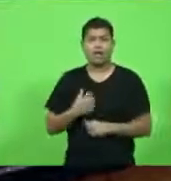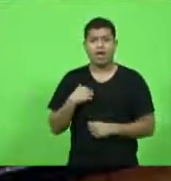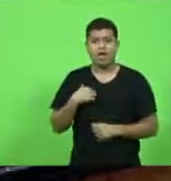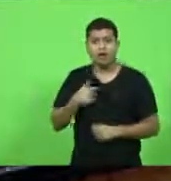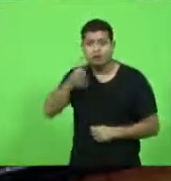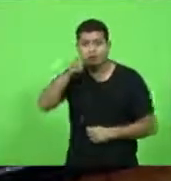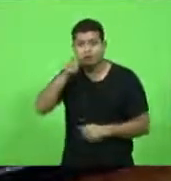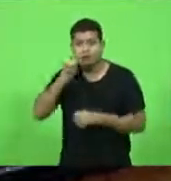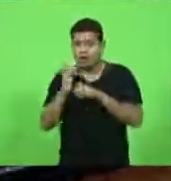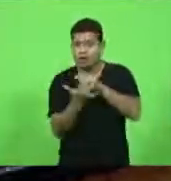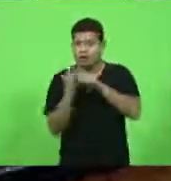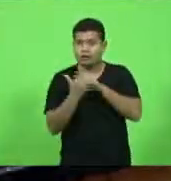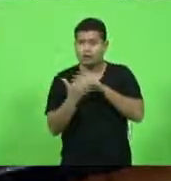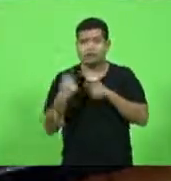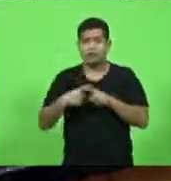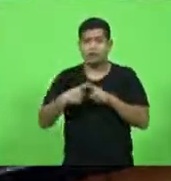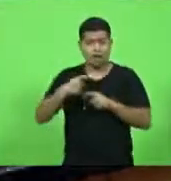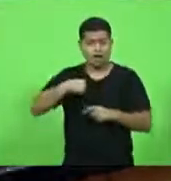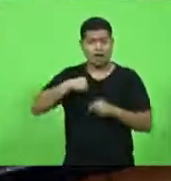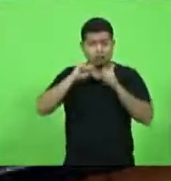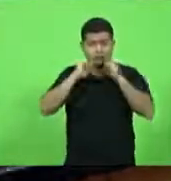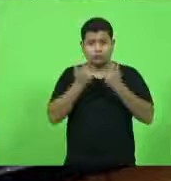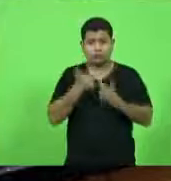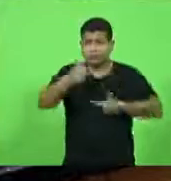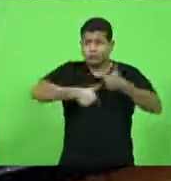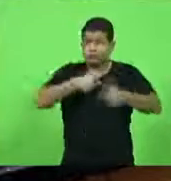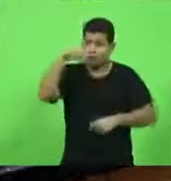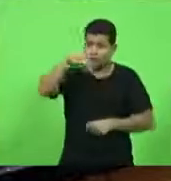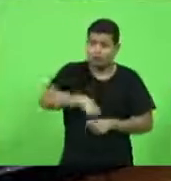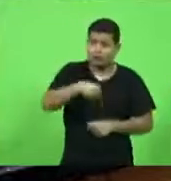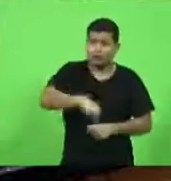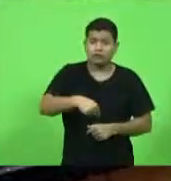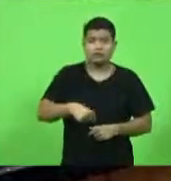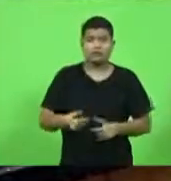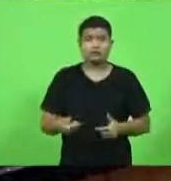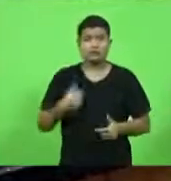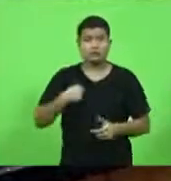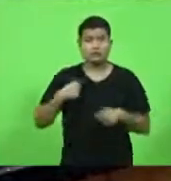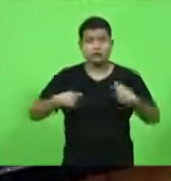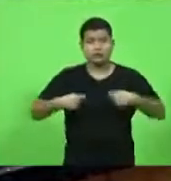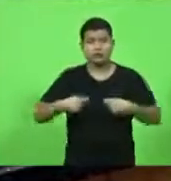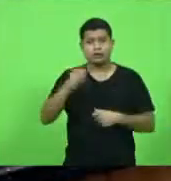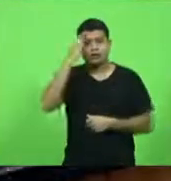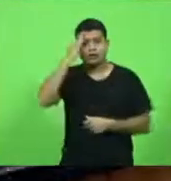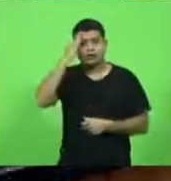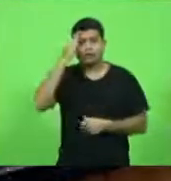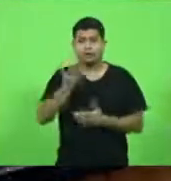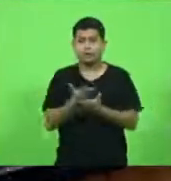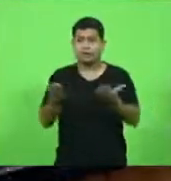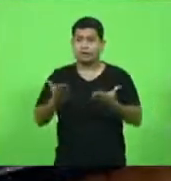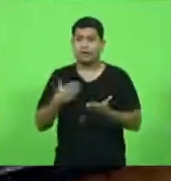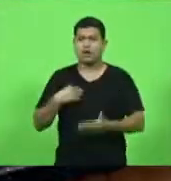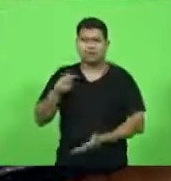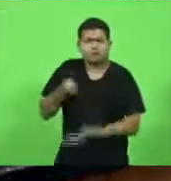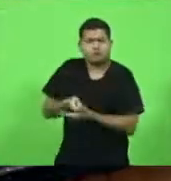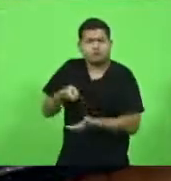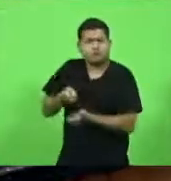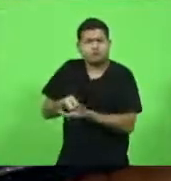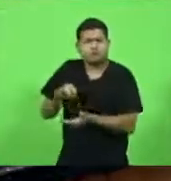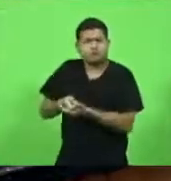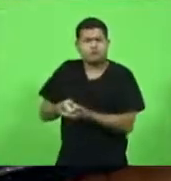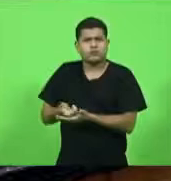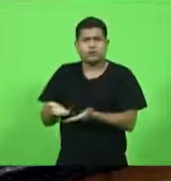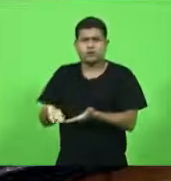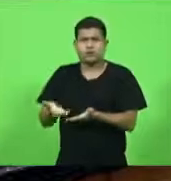até porque essa aqui é a casa que eu trabalho, eu tenho que saber o que está acontecendo aqui dentro. E eu vejo a contínua cobrança em cima disso. E é um